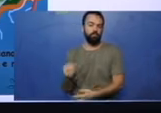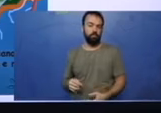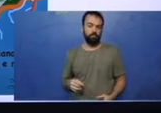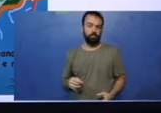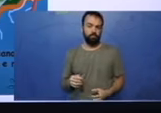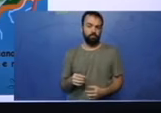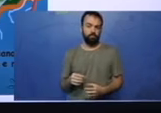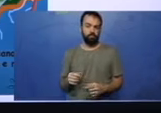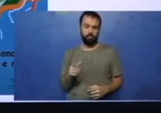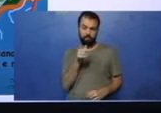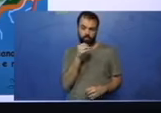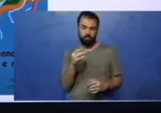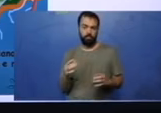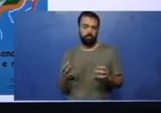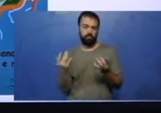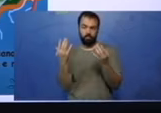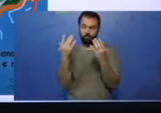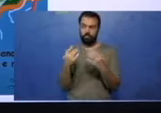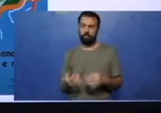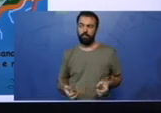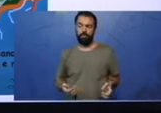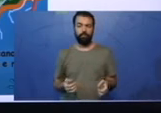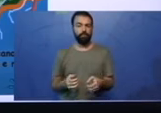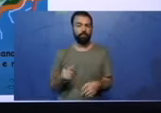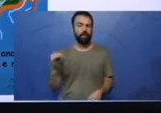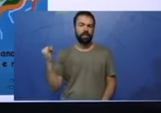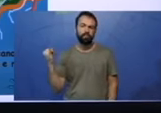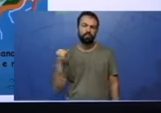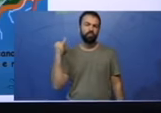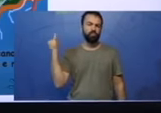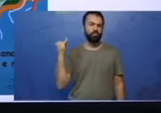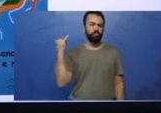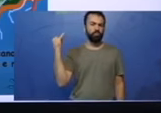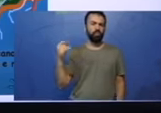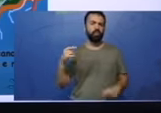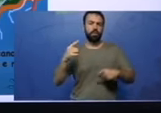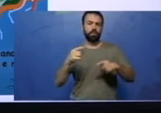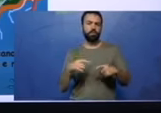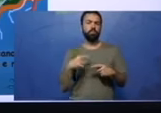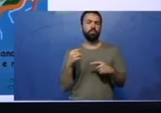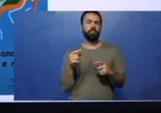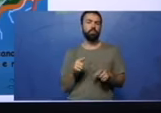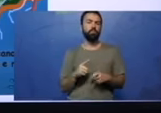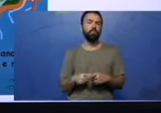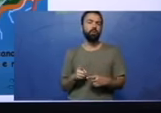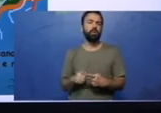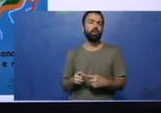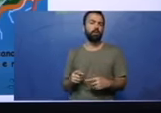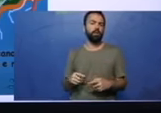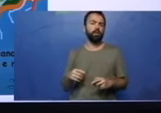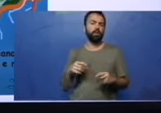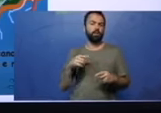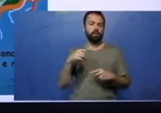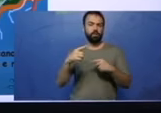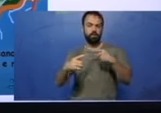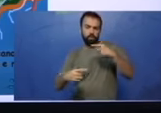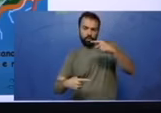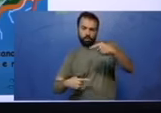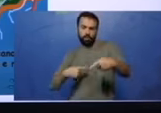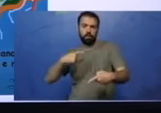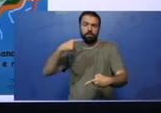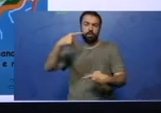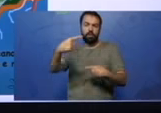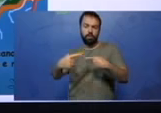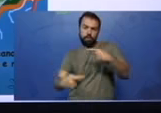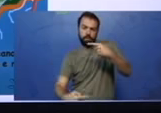E isso é importante, né, porque a gente tem aí, no caso, a renovação da água pura e repondo a água